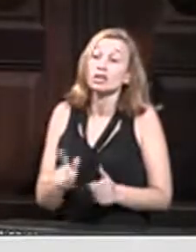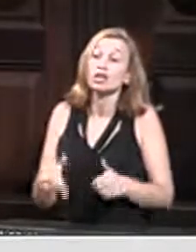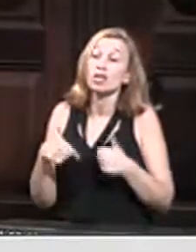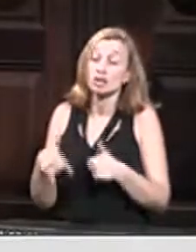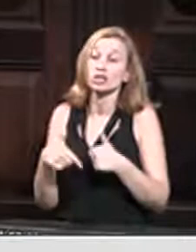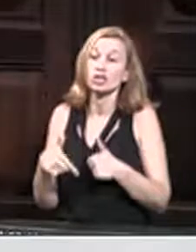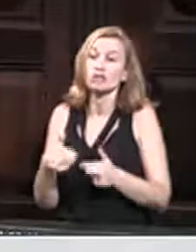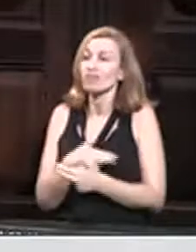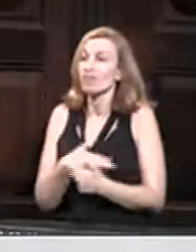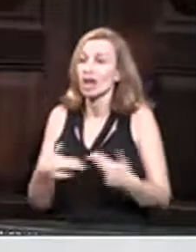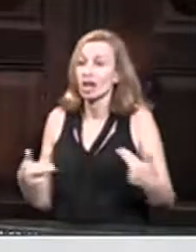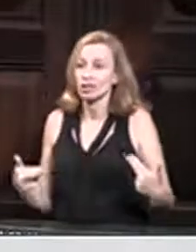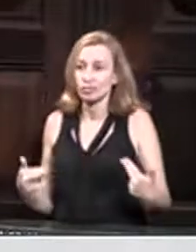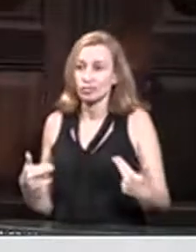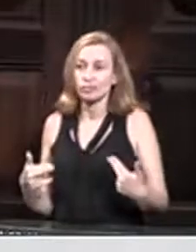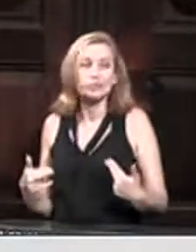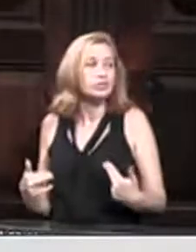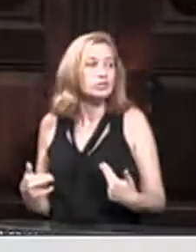Muitos,